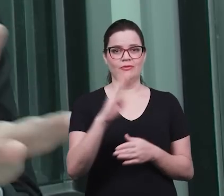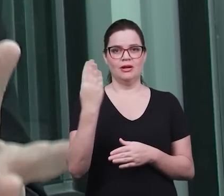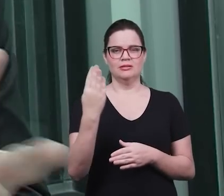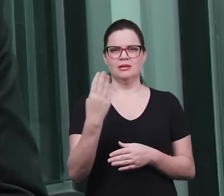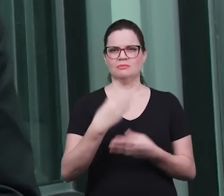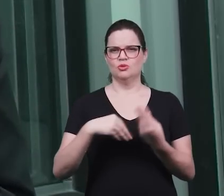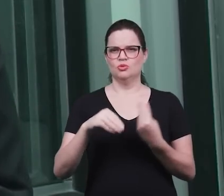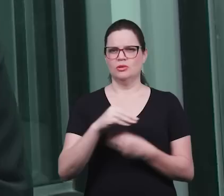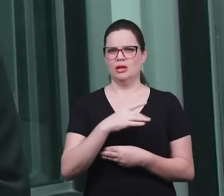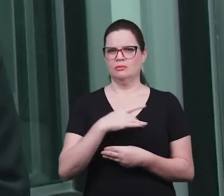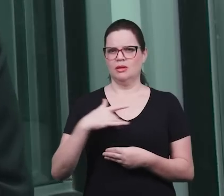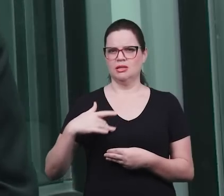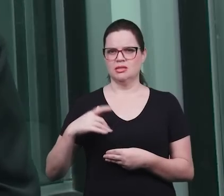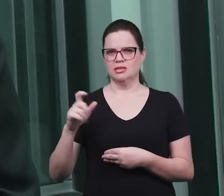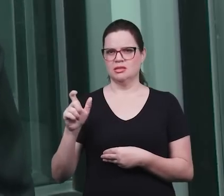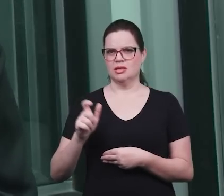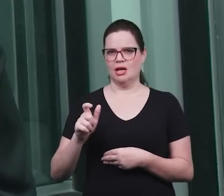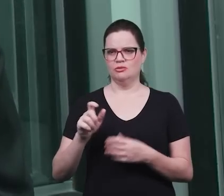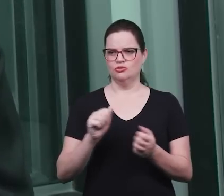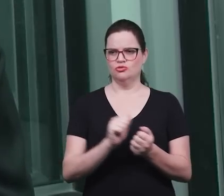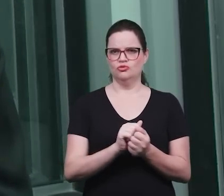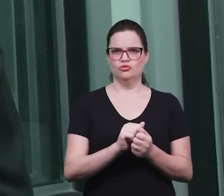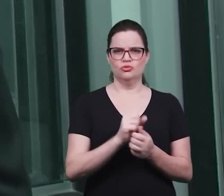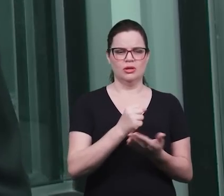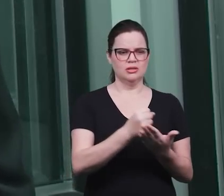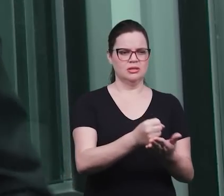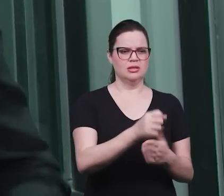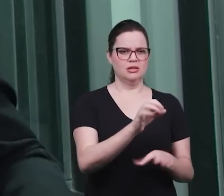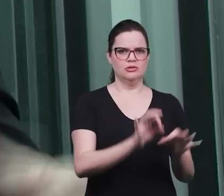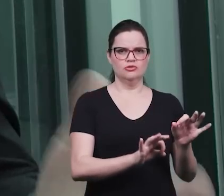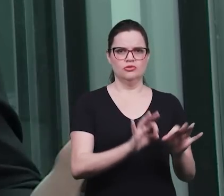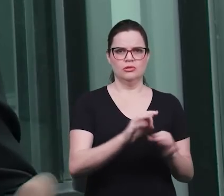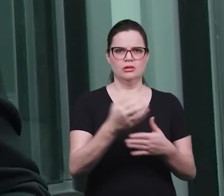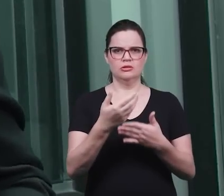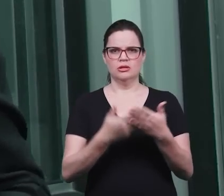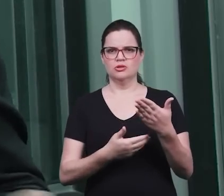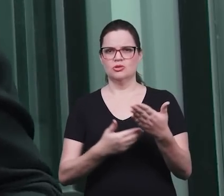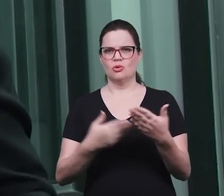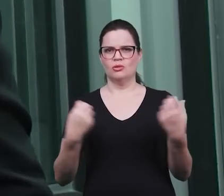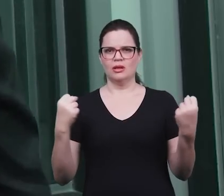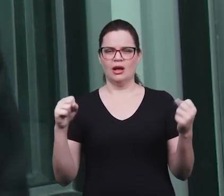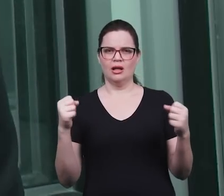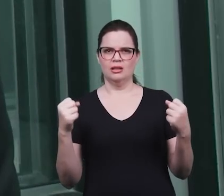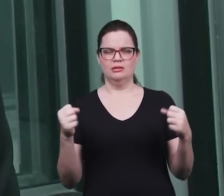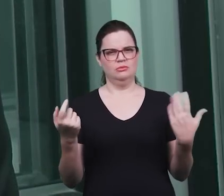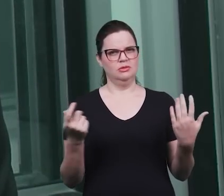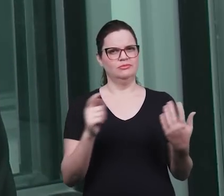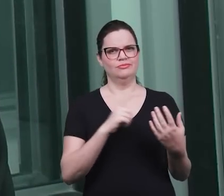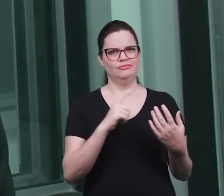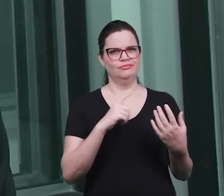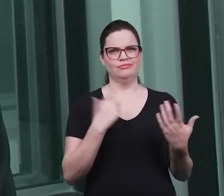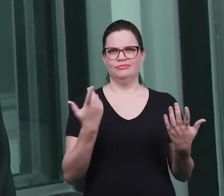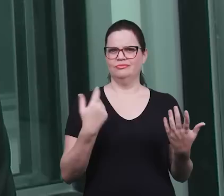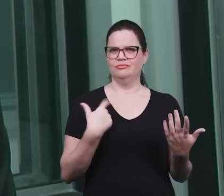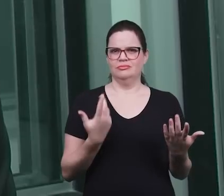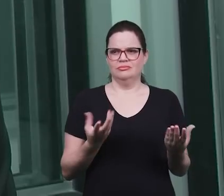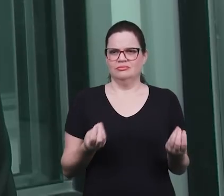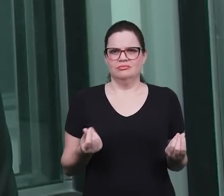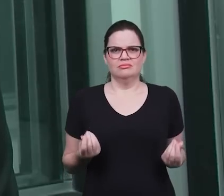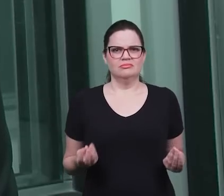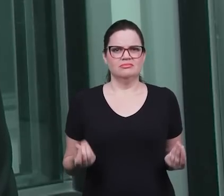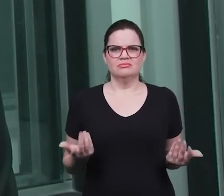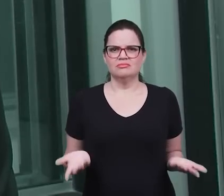de saúde com assistência jurídica, com desconto em academia, enfim, é uma coisa um pouco até sem pé e sem